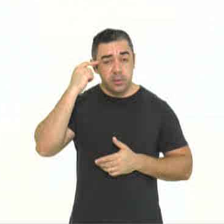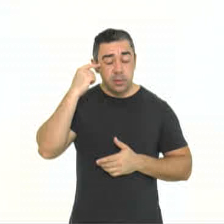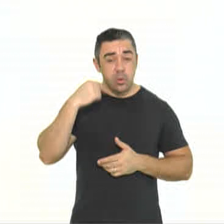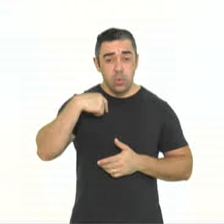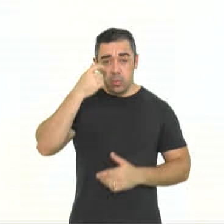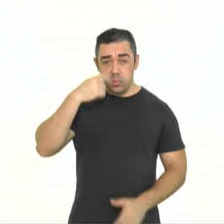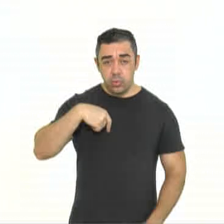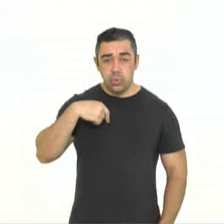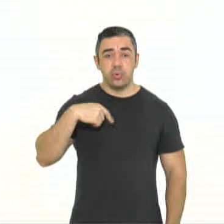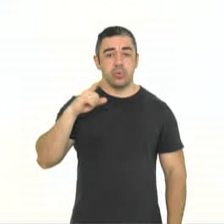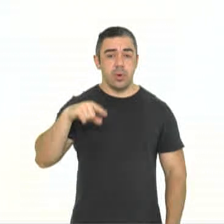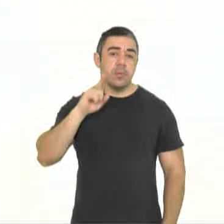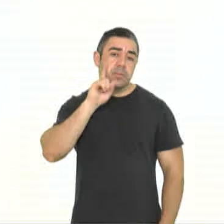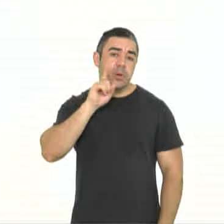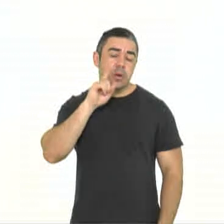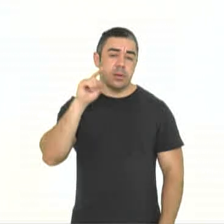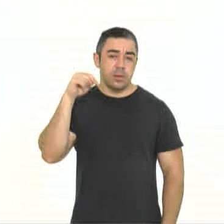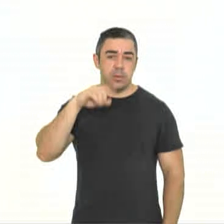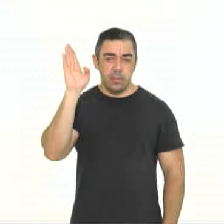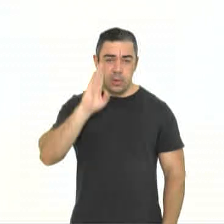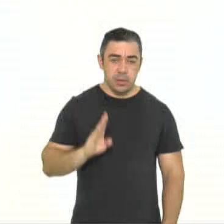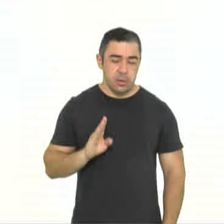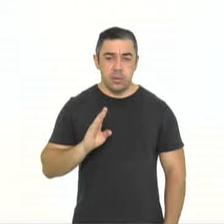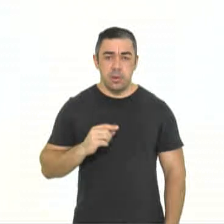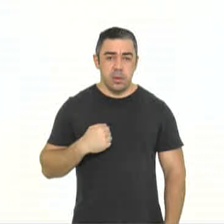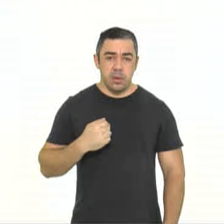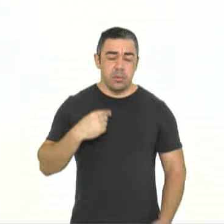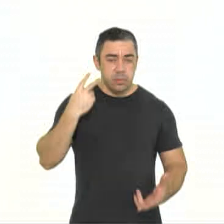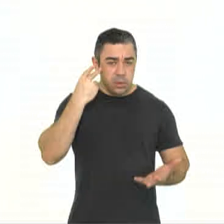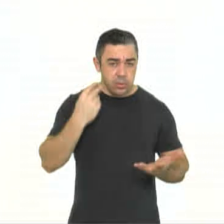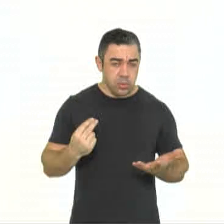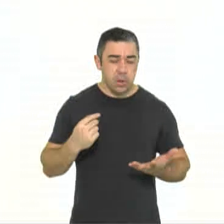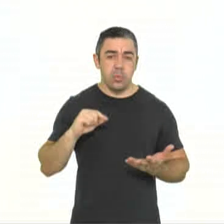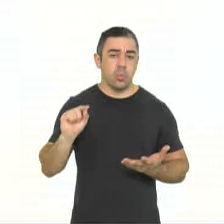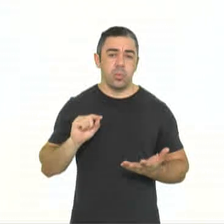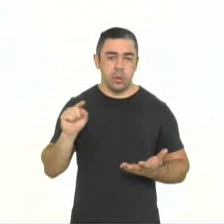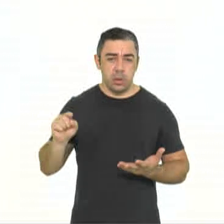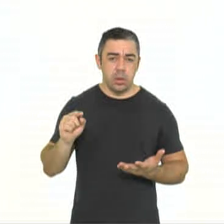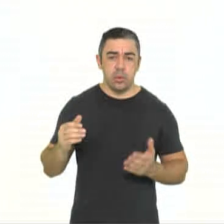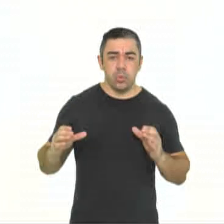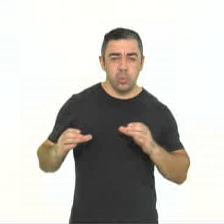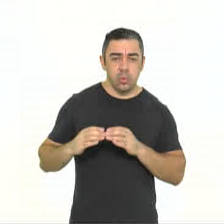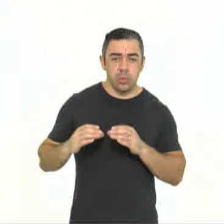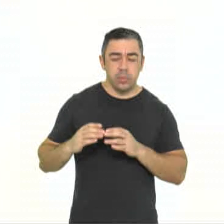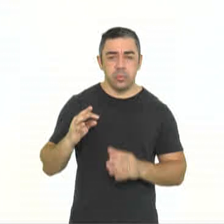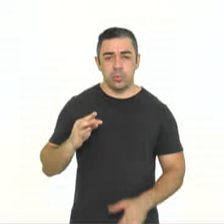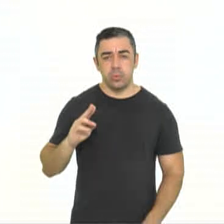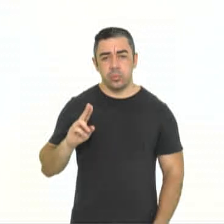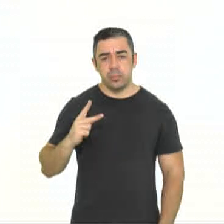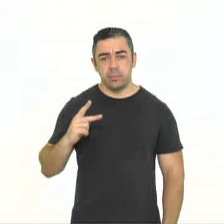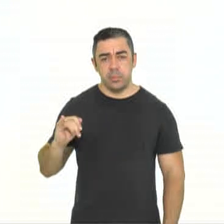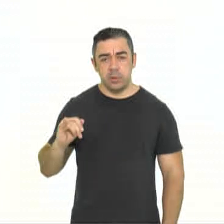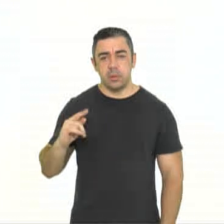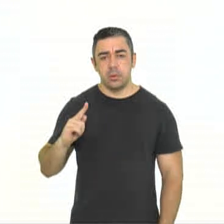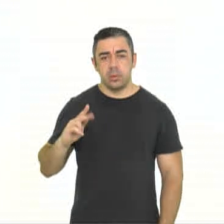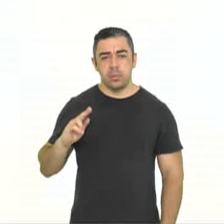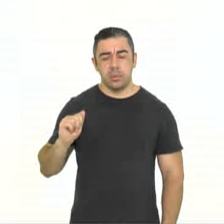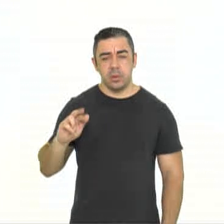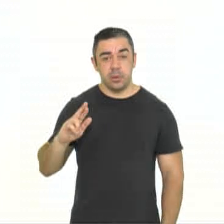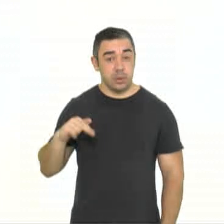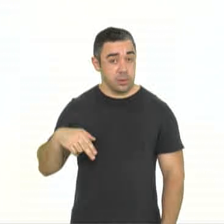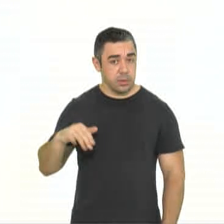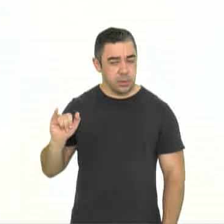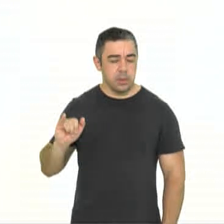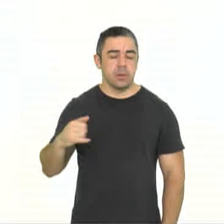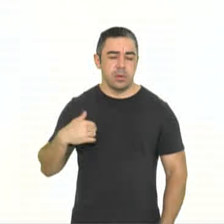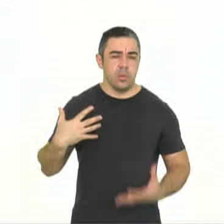eu americano-brasileiro, me estava naturalmente indicada a sessão do Tupi-Guarani. Aceitei as explicações e até